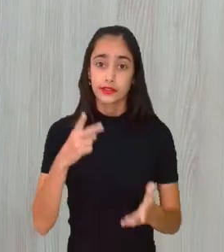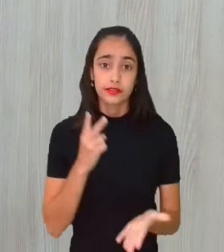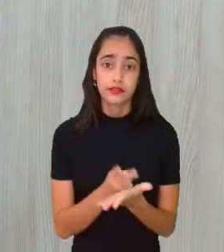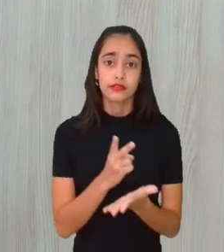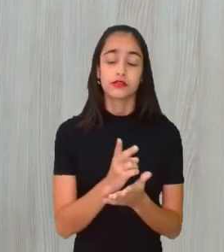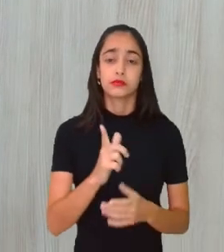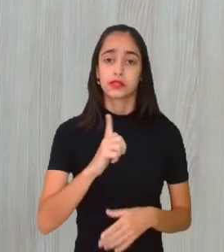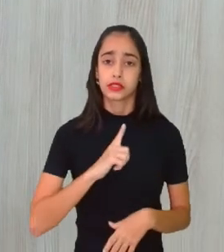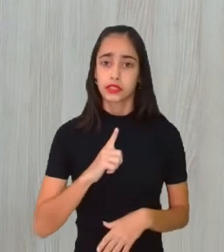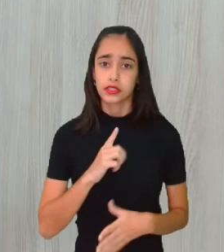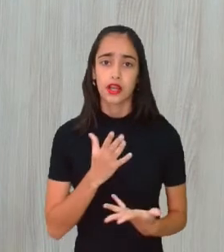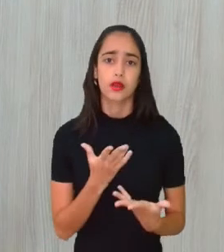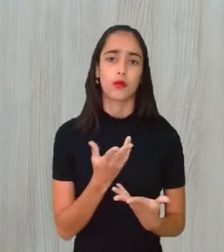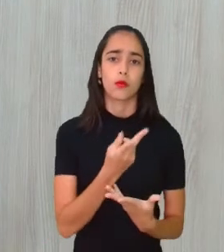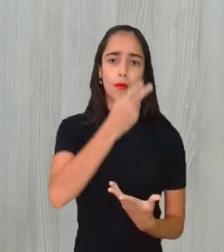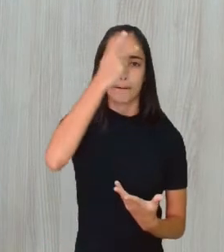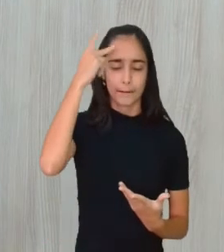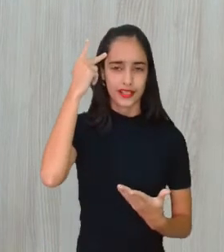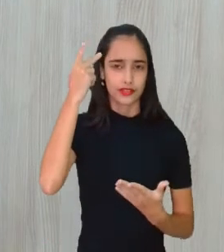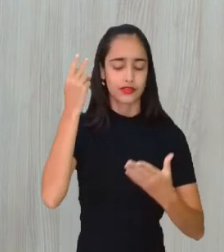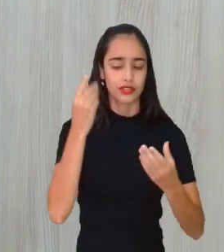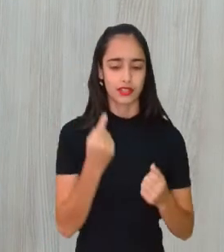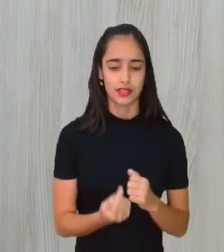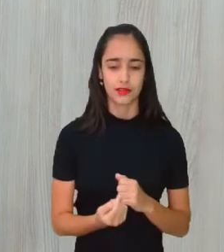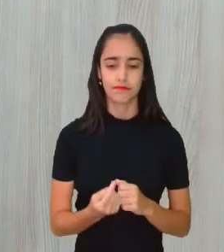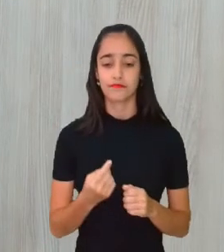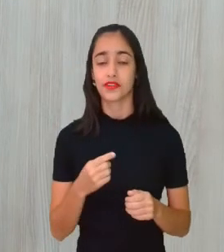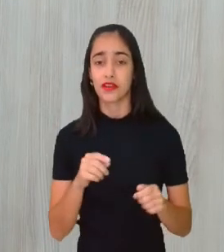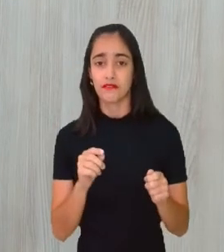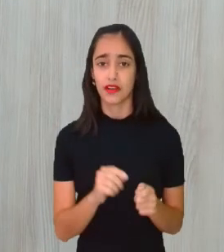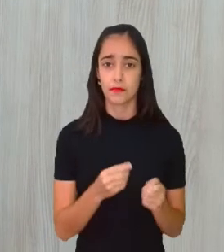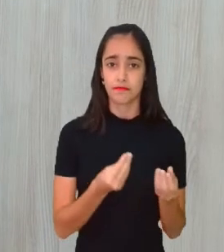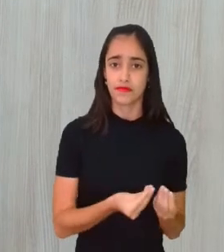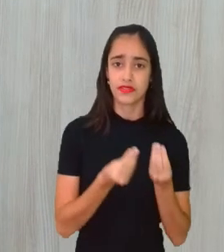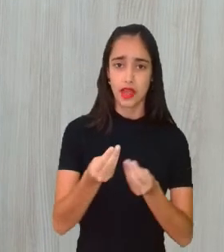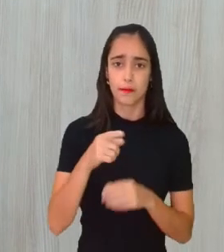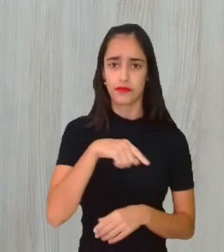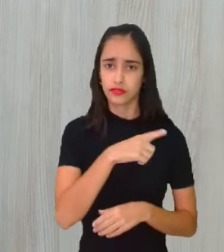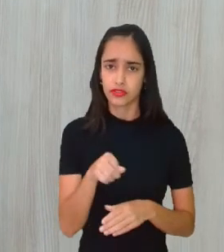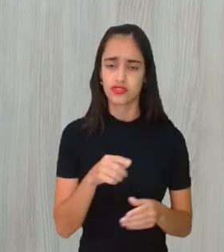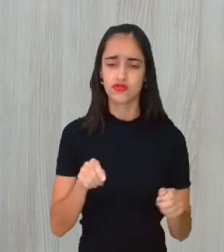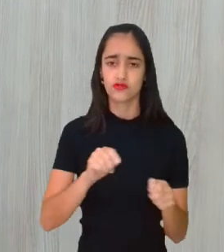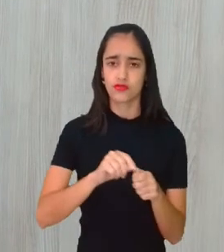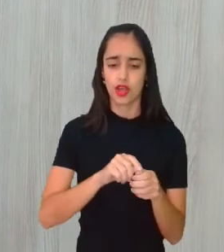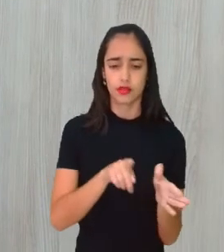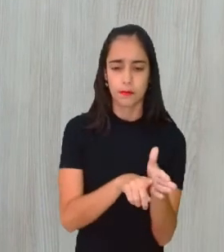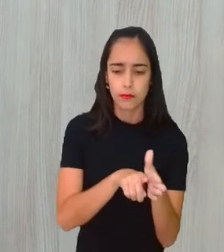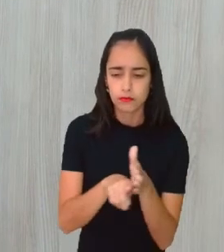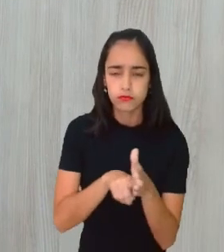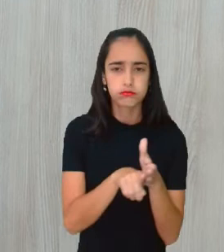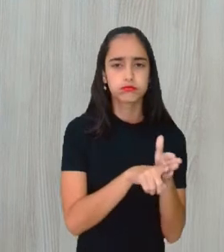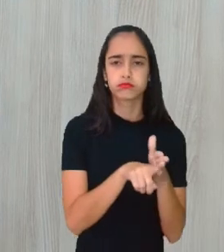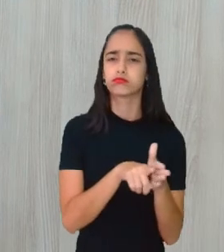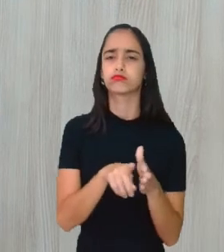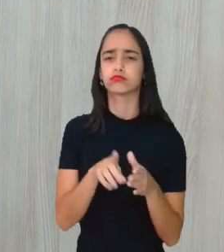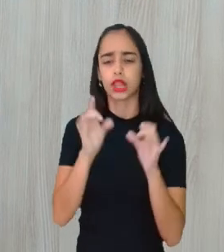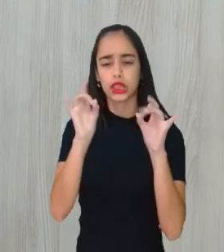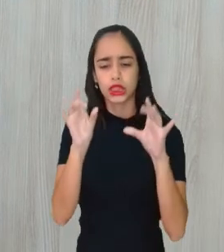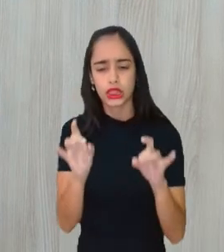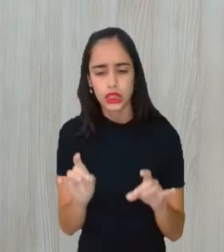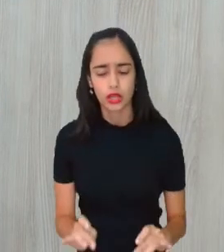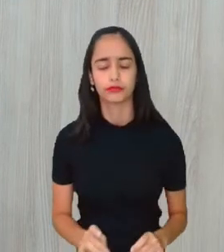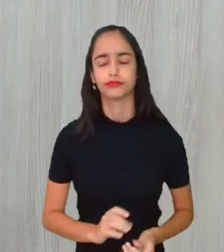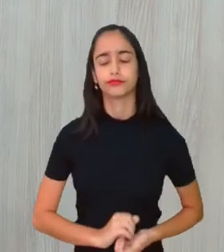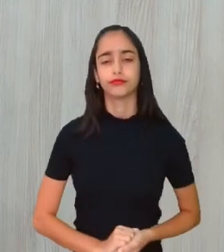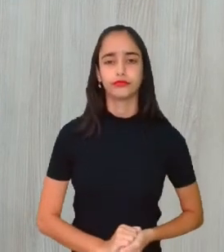indicar vocês para um exame mais detalhado, mais minucioso. E a questão aí, vamos mudar essa estatística